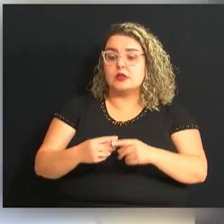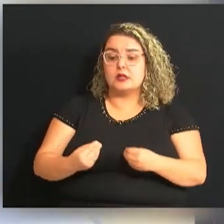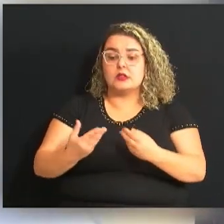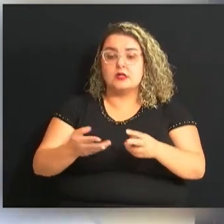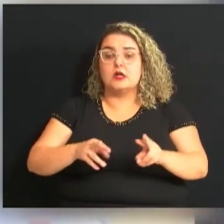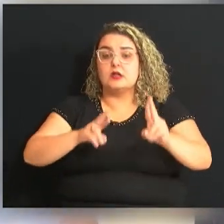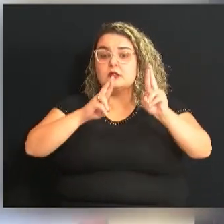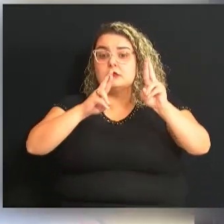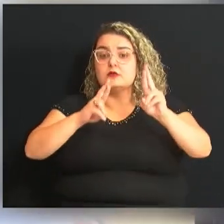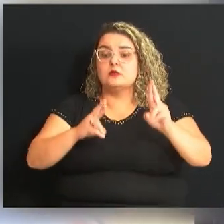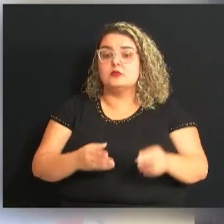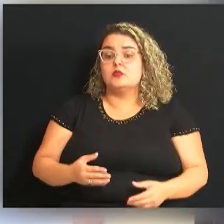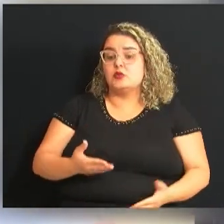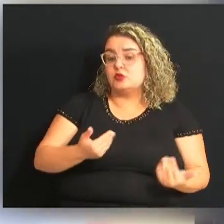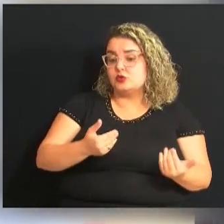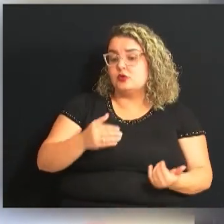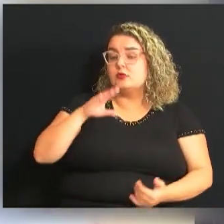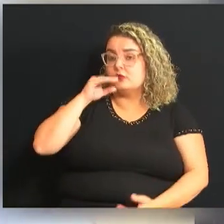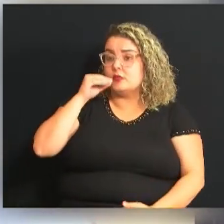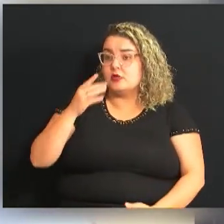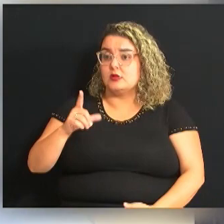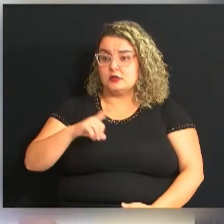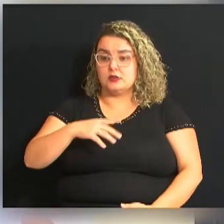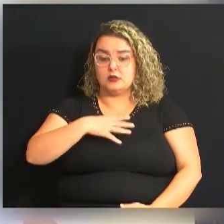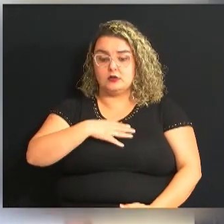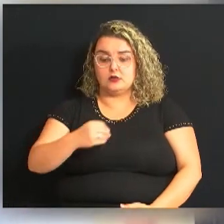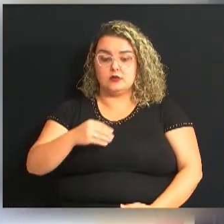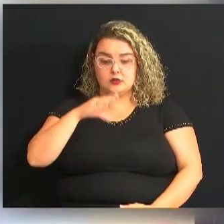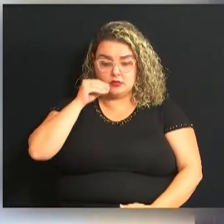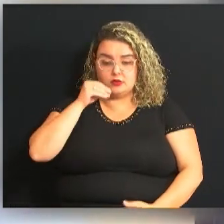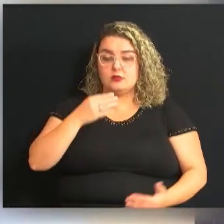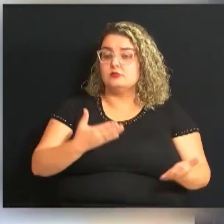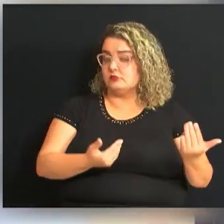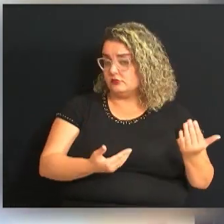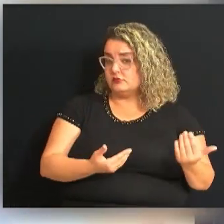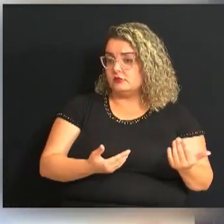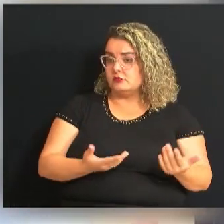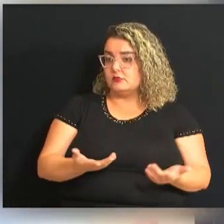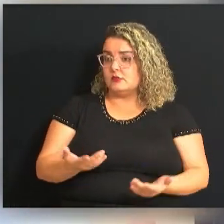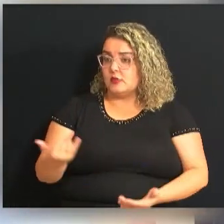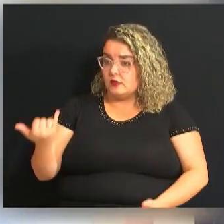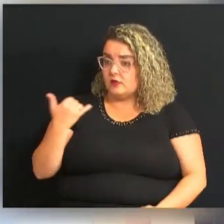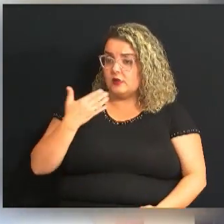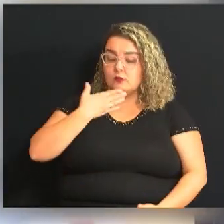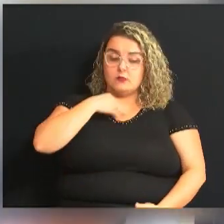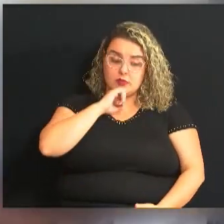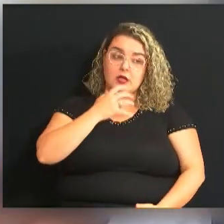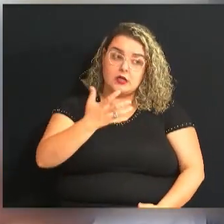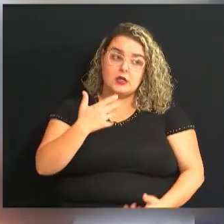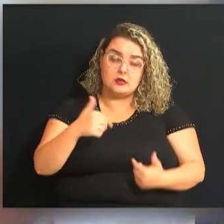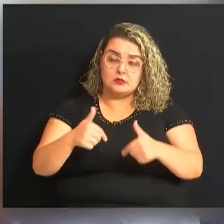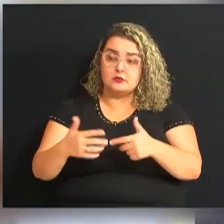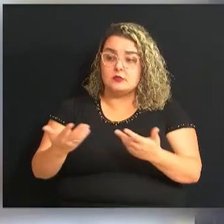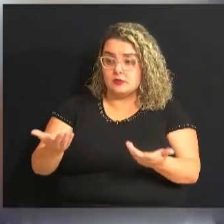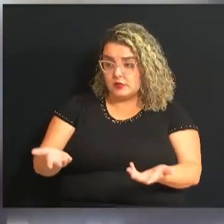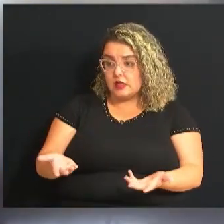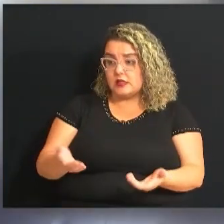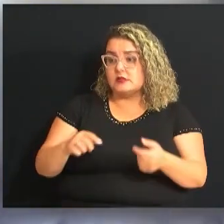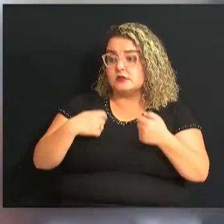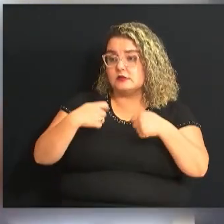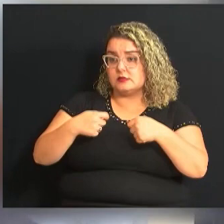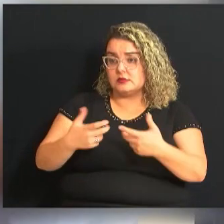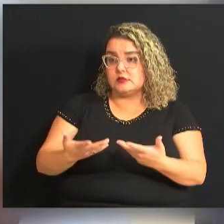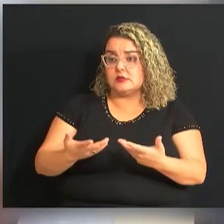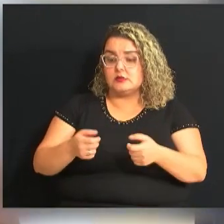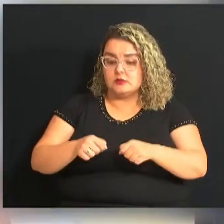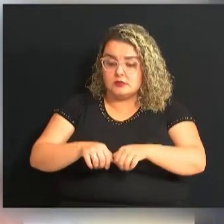o adolescente. Eu tenho um filho jovem, adolescente, e que diz, pai, eu quero trabalhar, mas é preciso que a gente